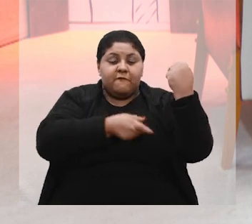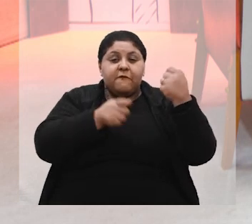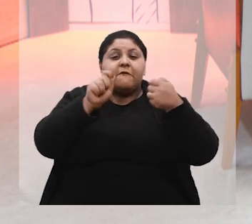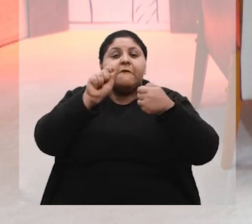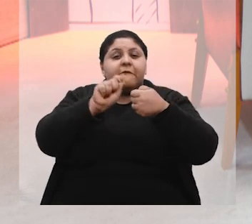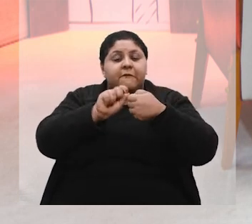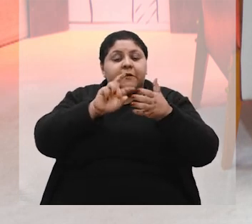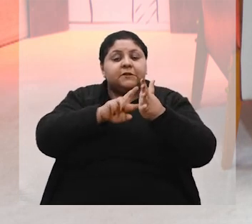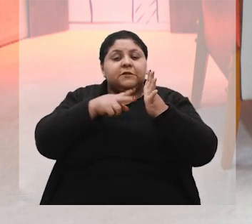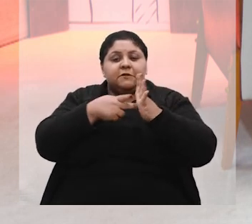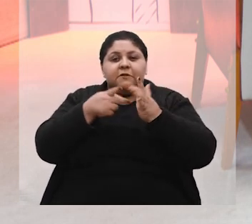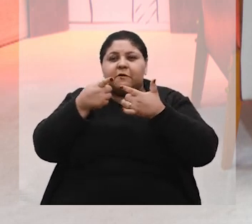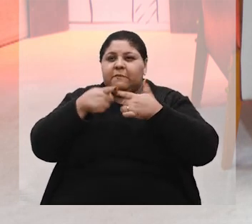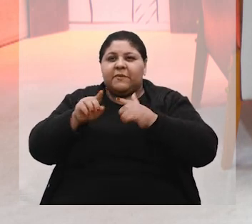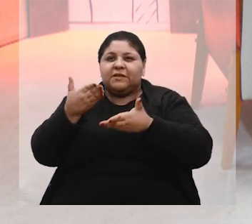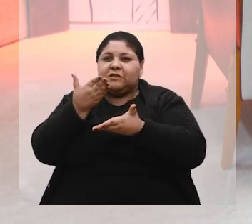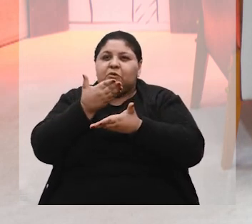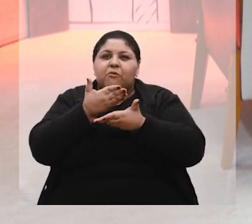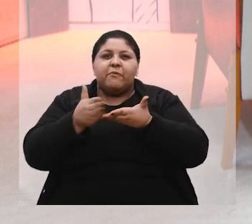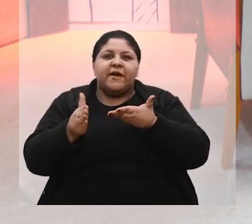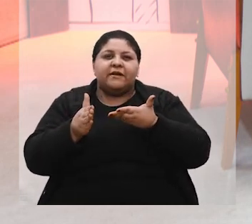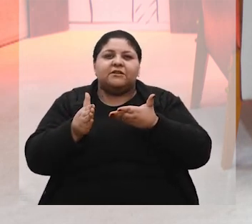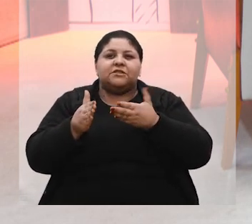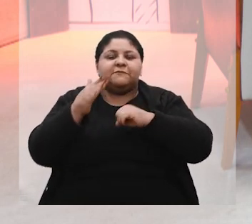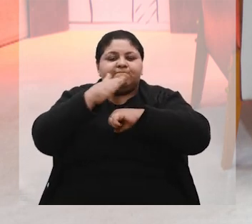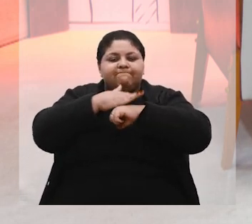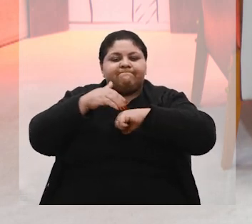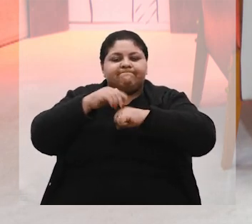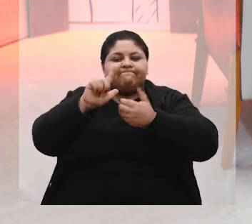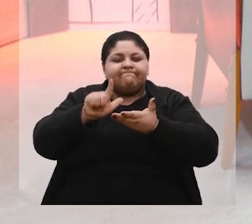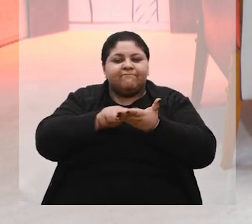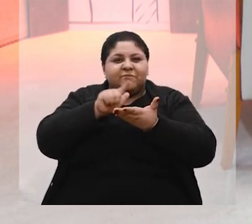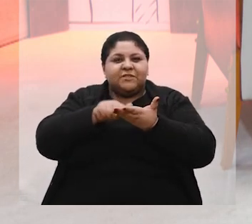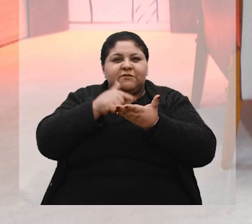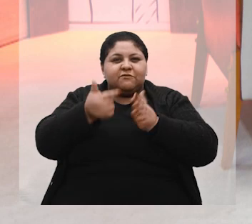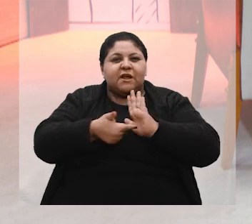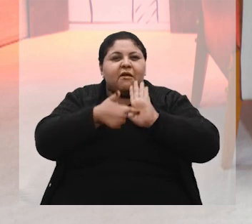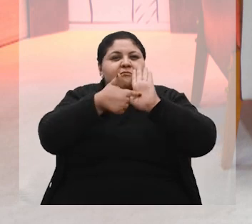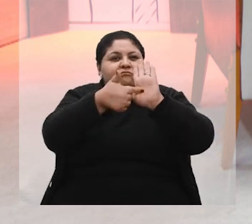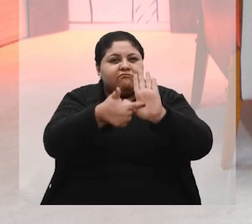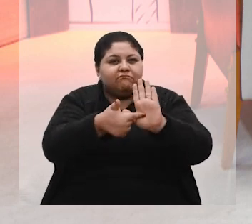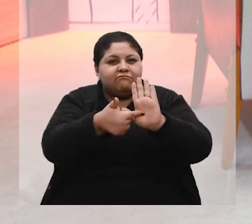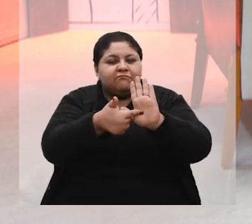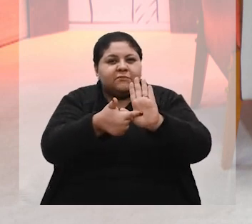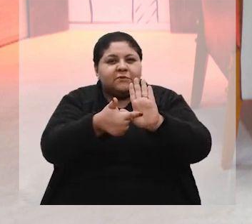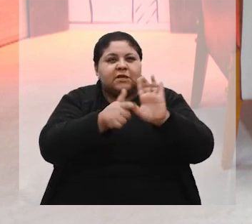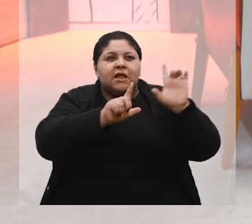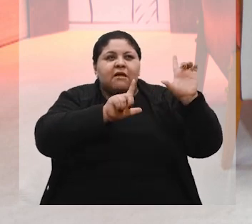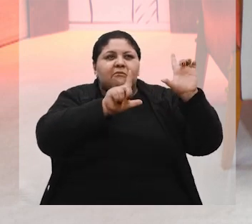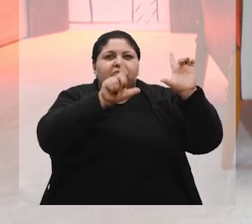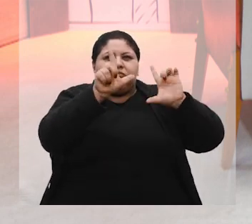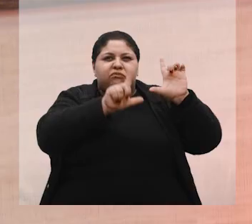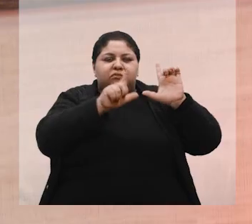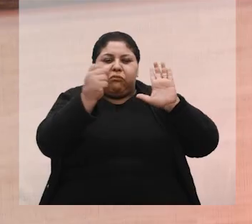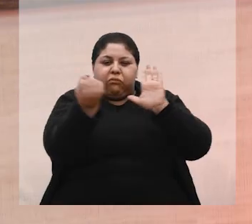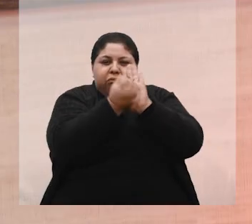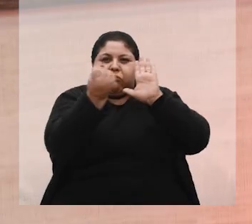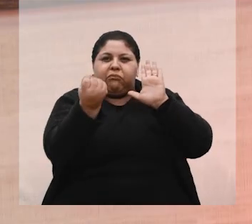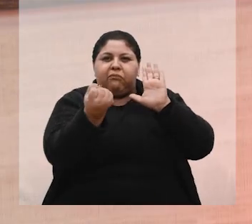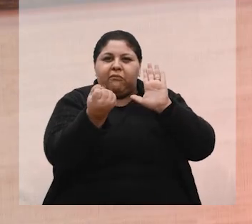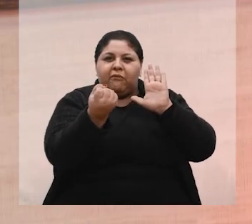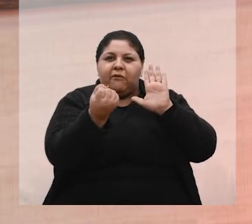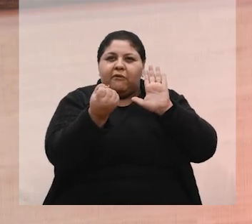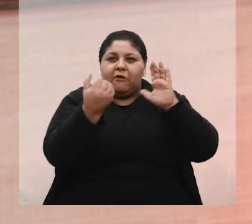sentido, mas sem perder a ternura. É mais ou menos isso que o livro tenta colocar. E aquela tua imagem, ela foi muito